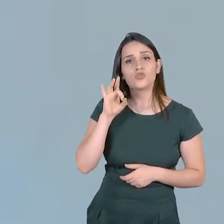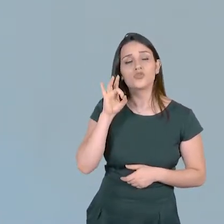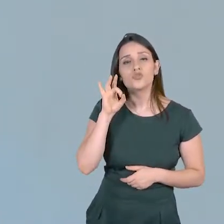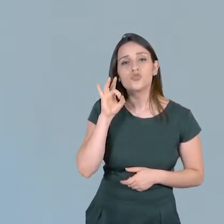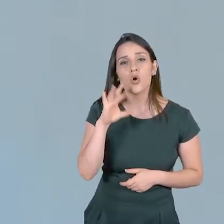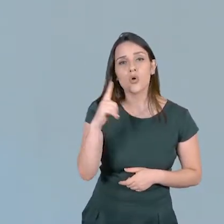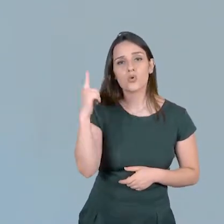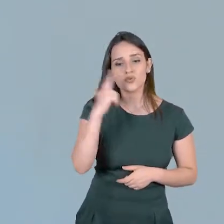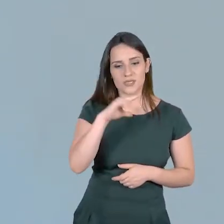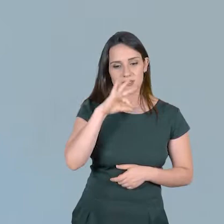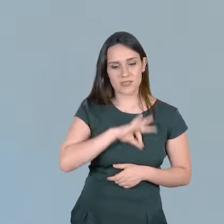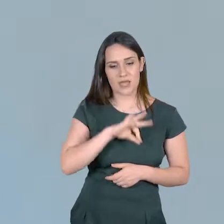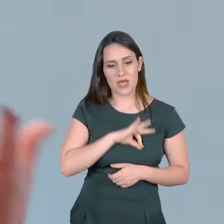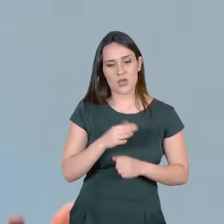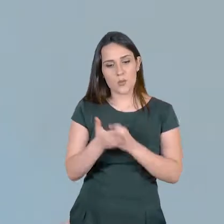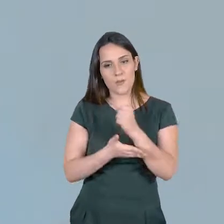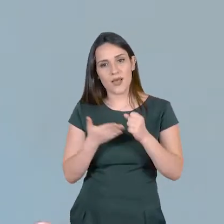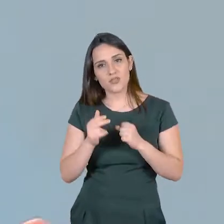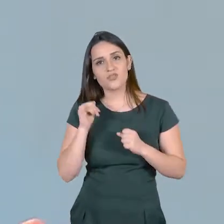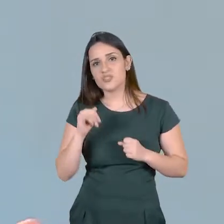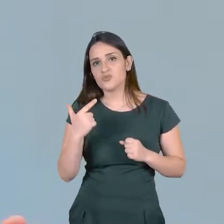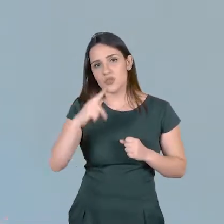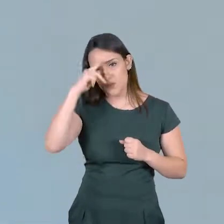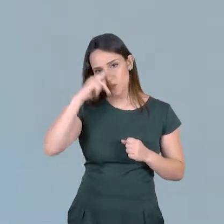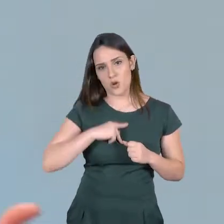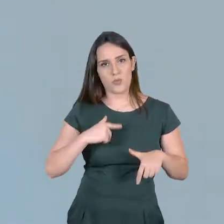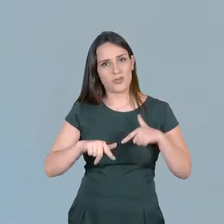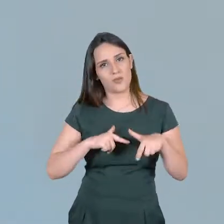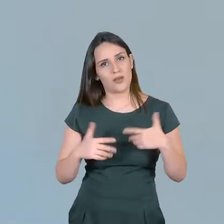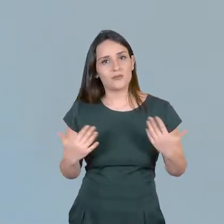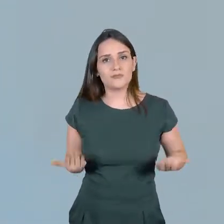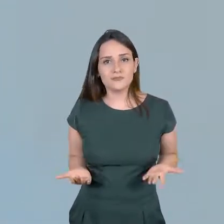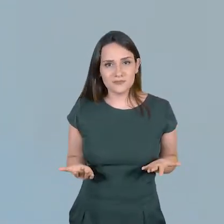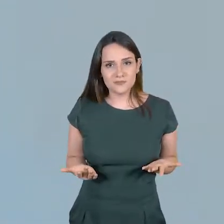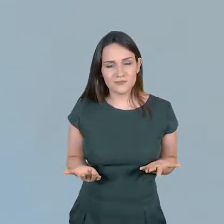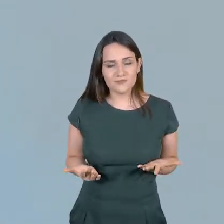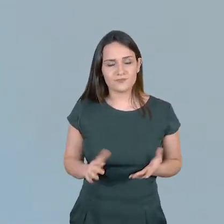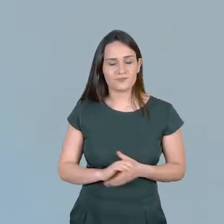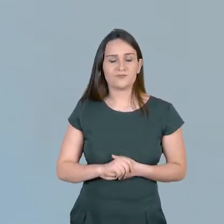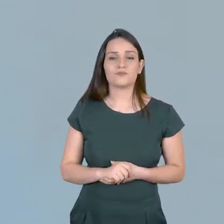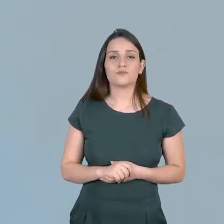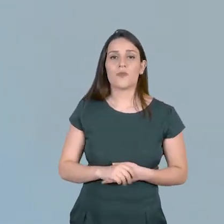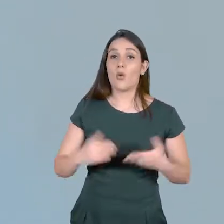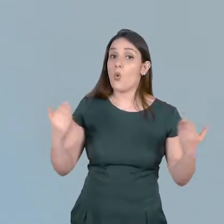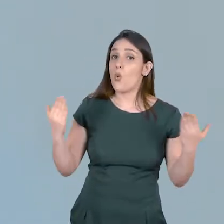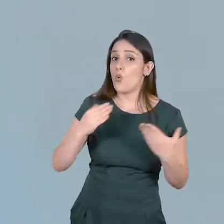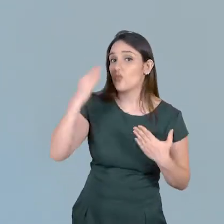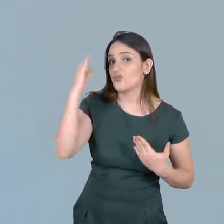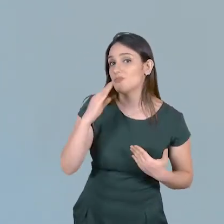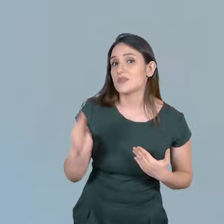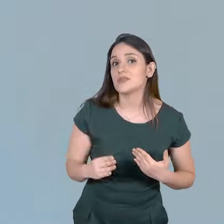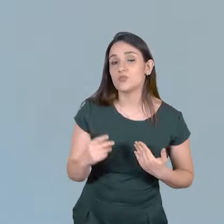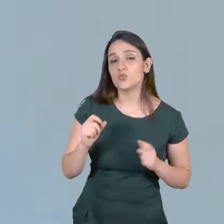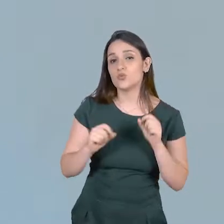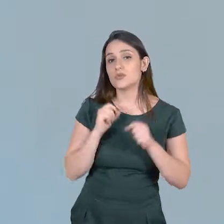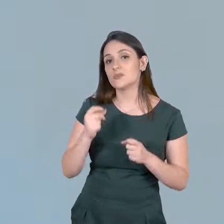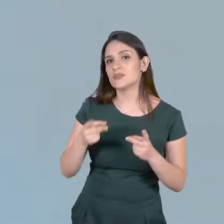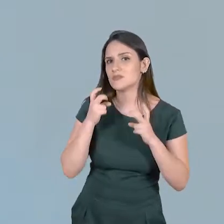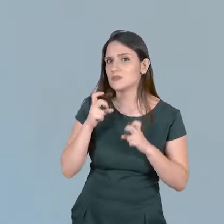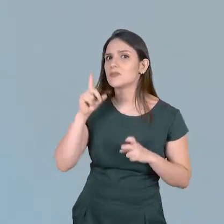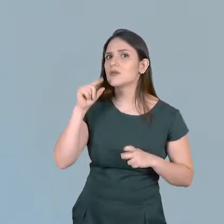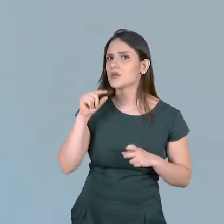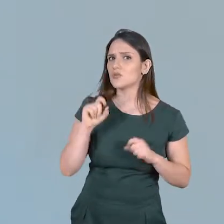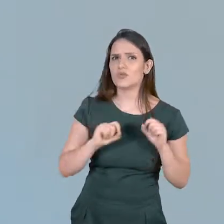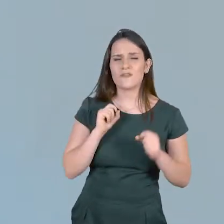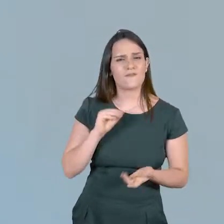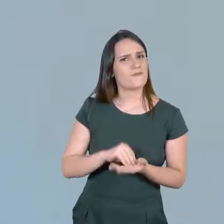nenhuma, uma aposentadoria própria, um trabalho próprio. Dentro de uma realidade de Brasil, nós percebemos que isso é extremamente